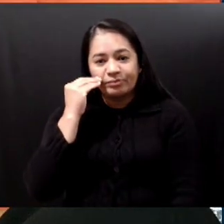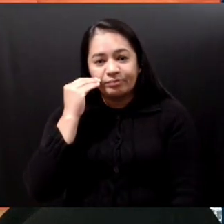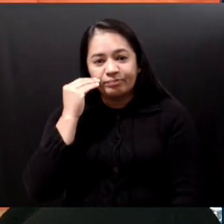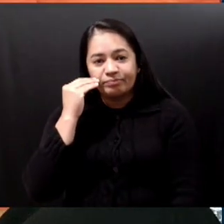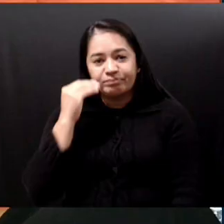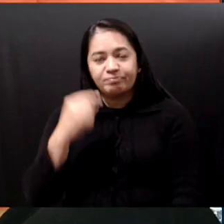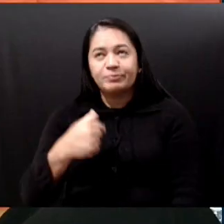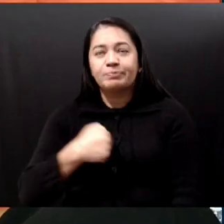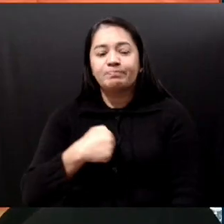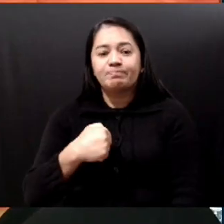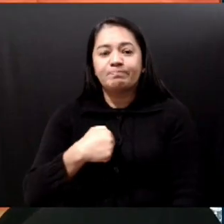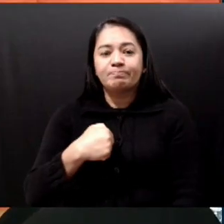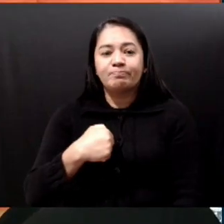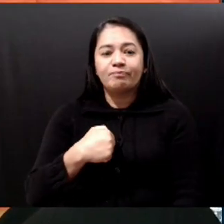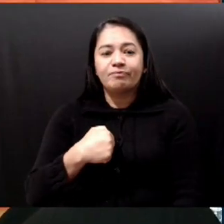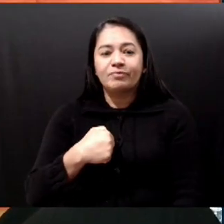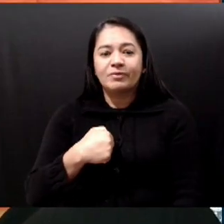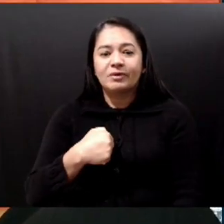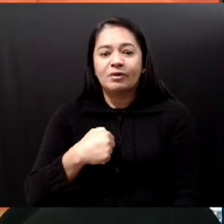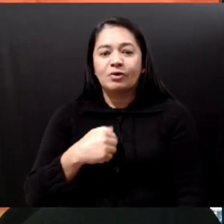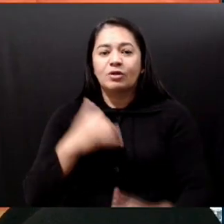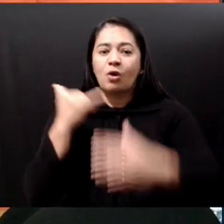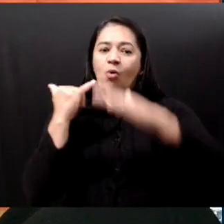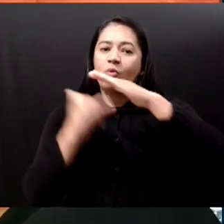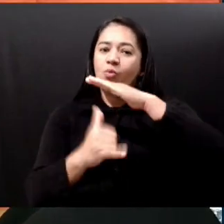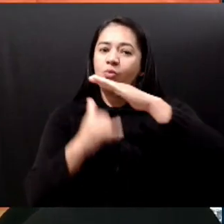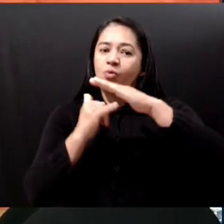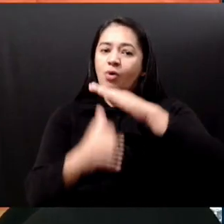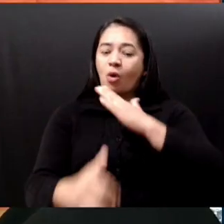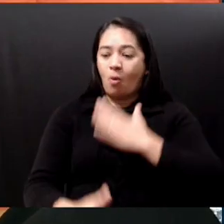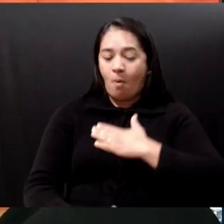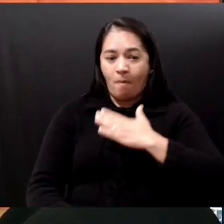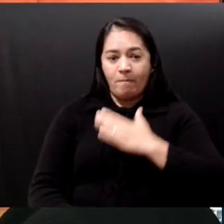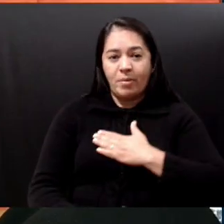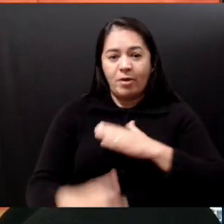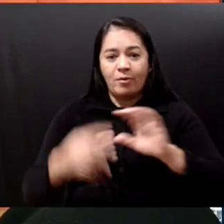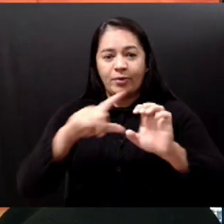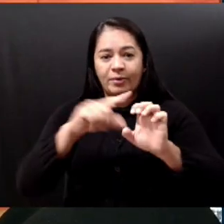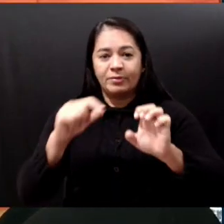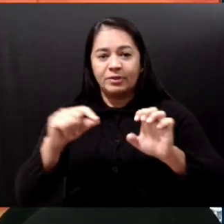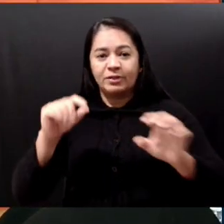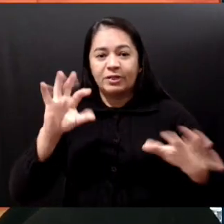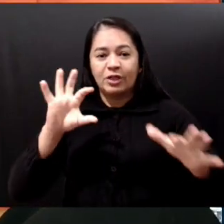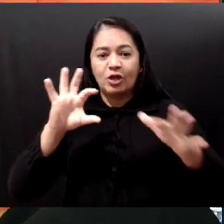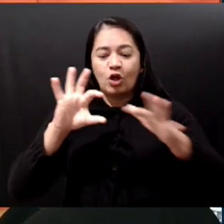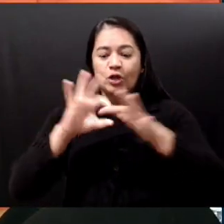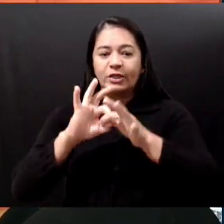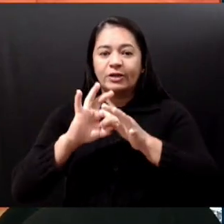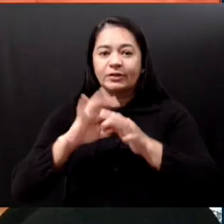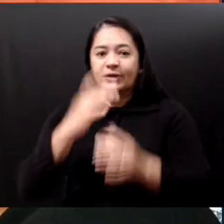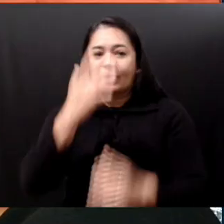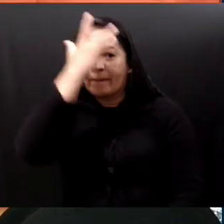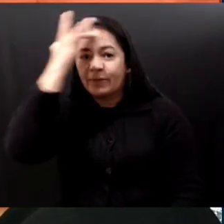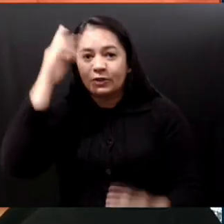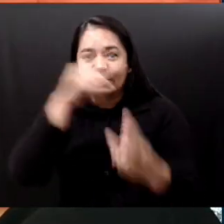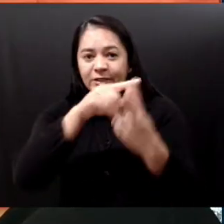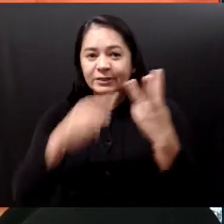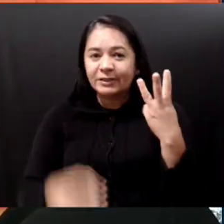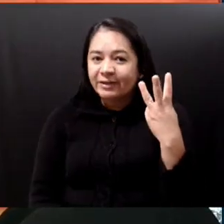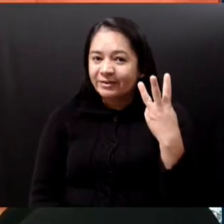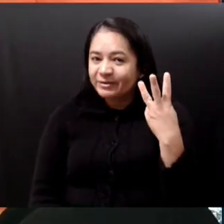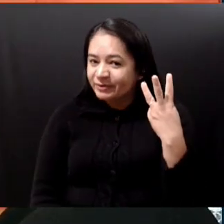quando eu startei o meu empreender, eu me conectei com 3 pessoas que estão comigo até hoje, que eles